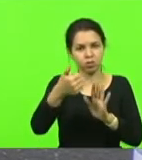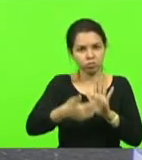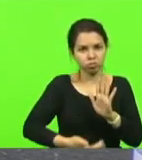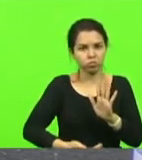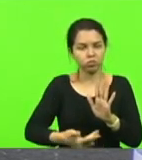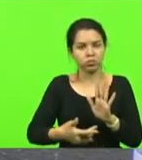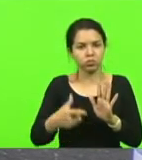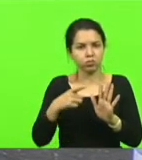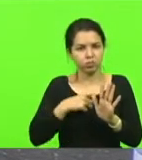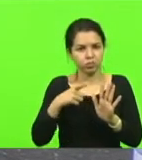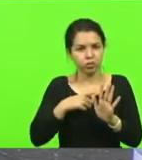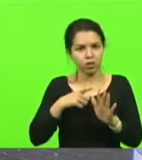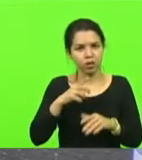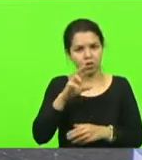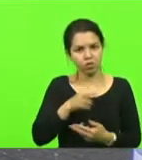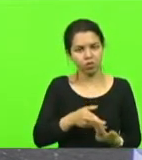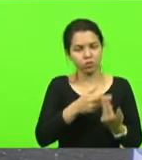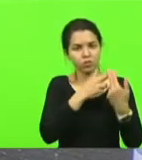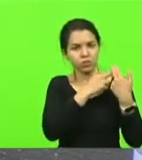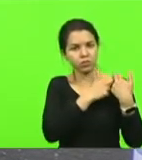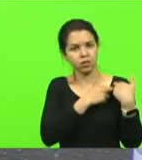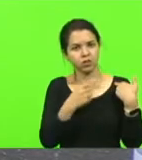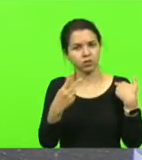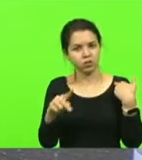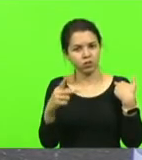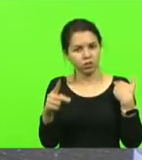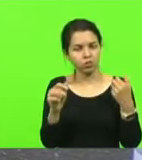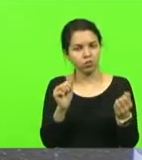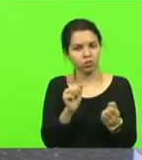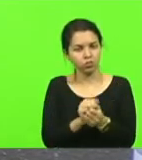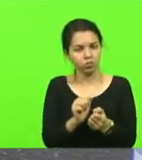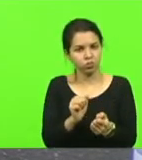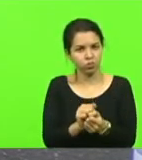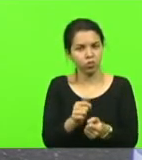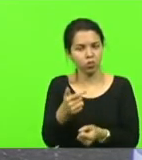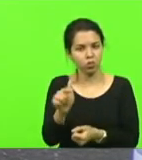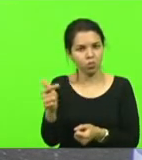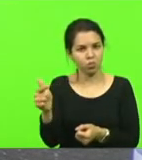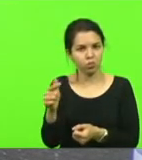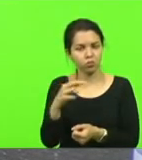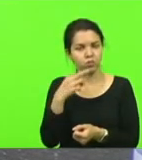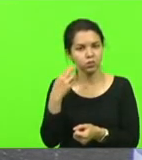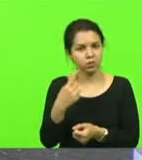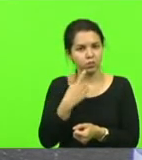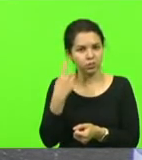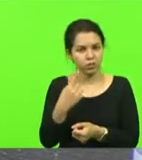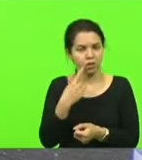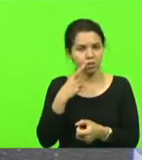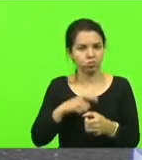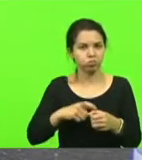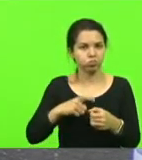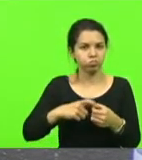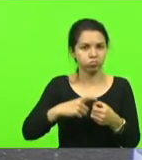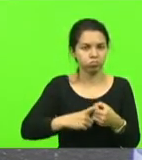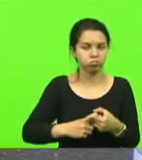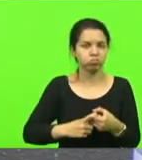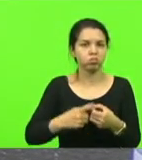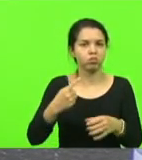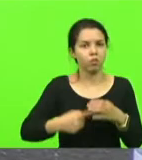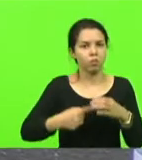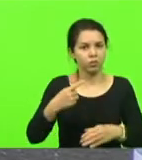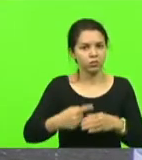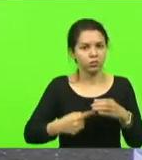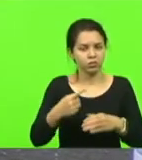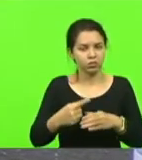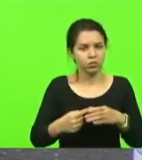grande incumbência de, junto com os deputados que compõem esta comissão, concluir com o relatório final,